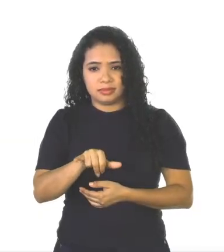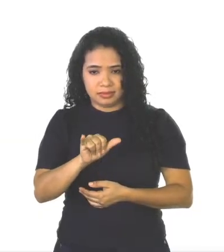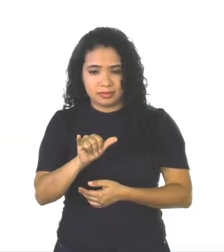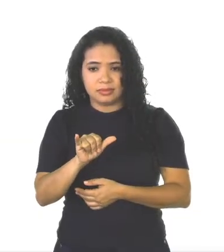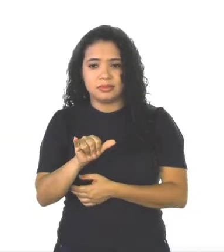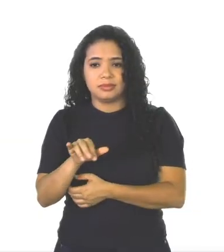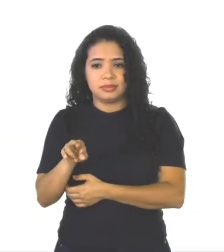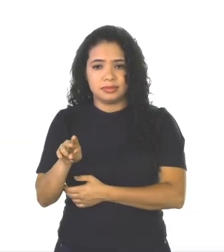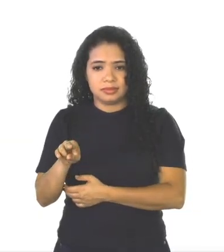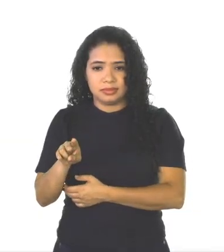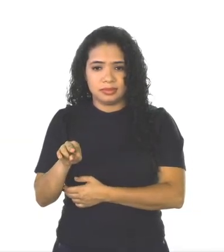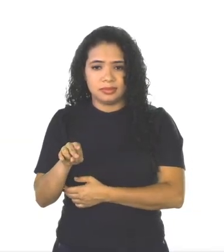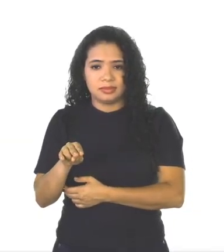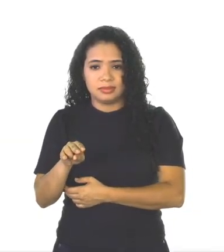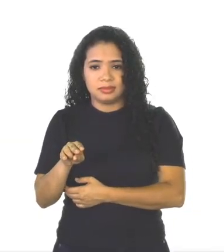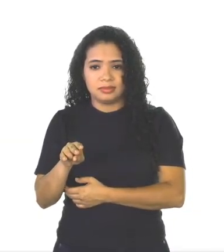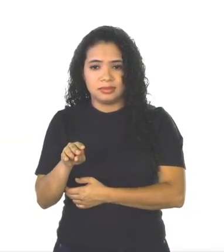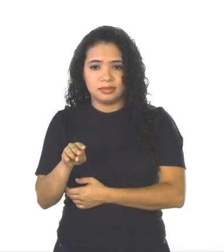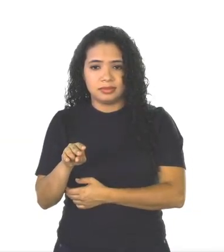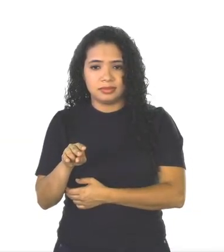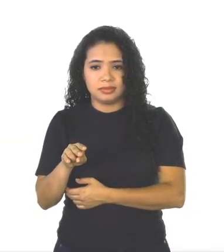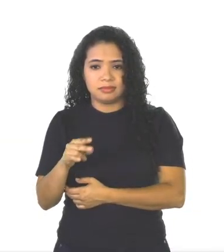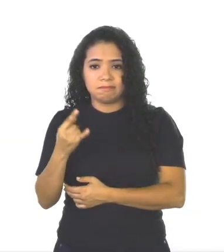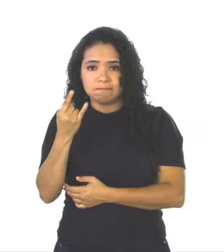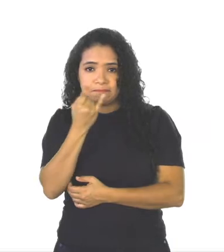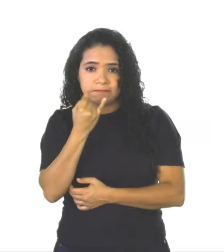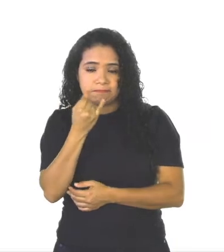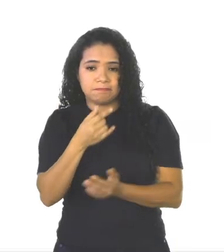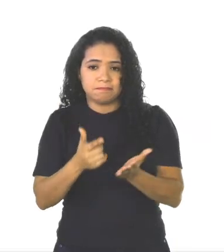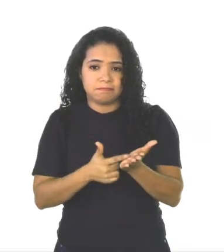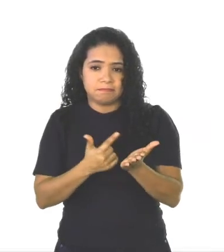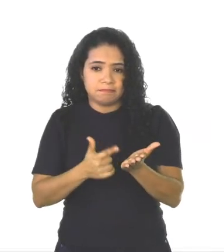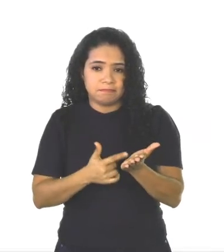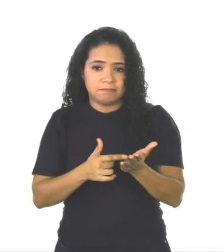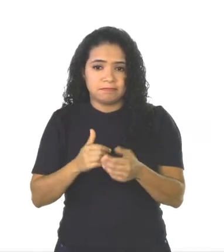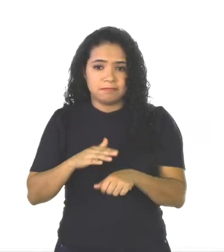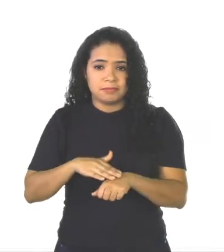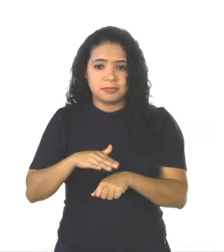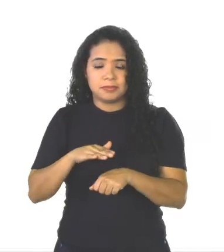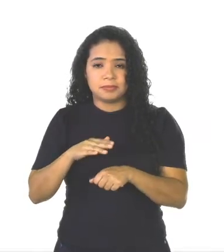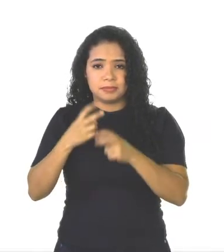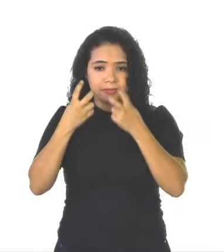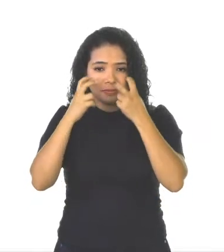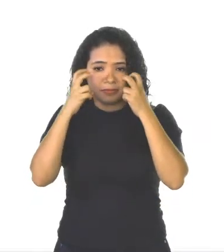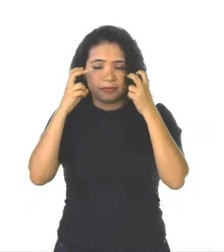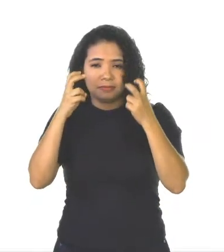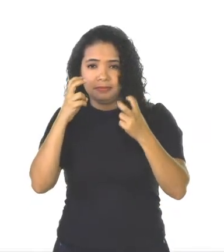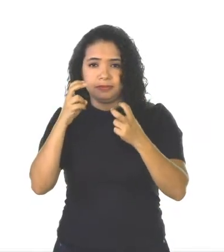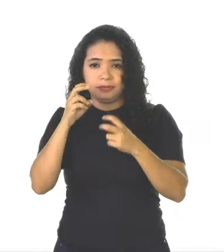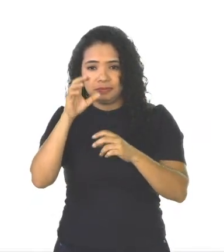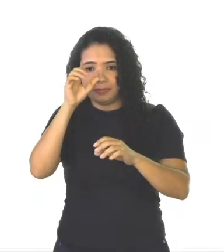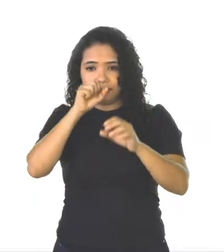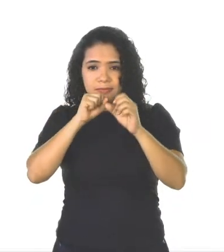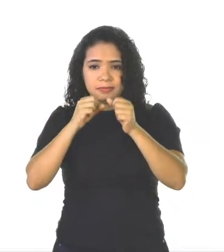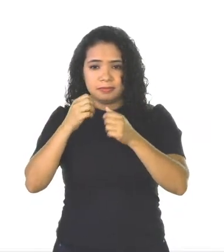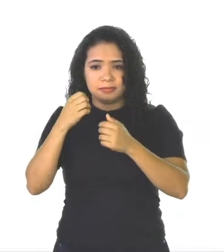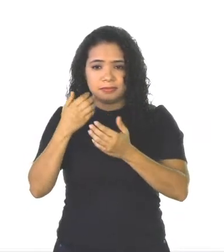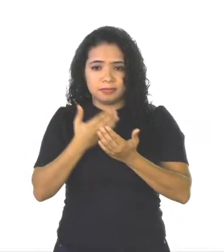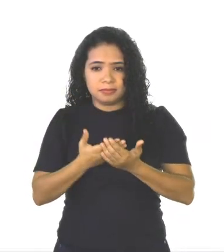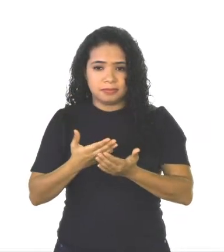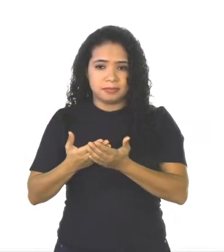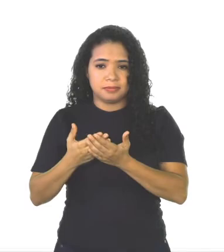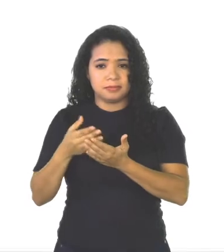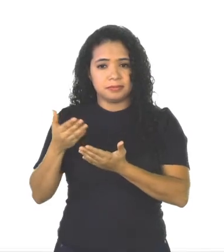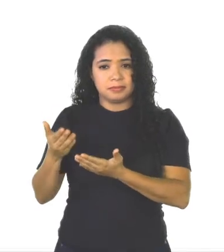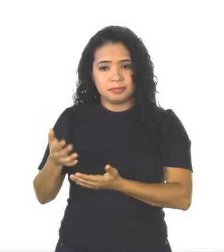irmã, né, uma das irmãs Bennet, é aquela que tem obsessão por livros e é a que mais cultiva o intelecto. É considerada por todos uma moça